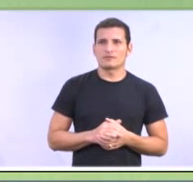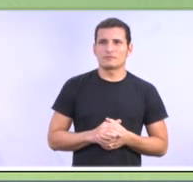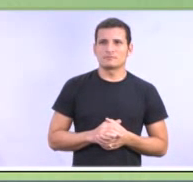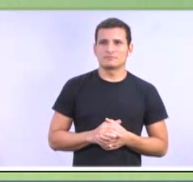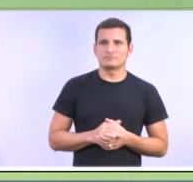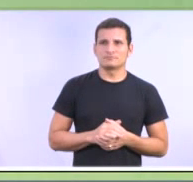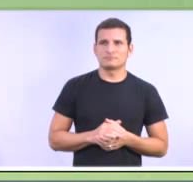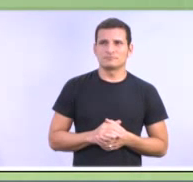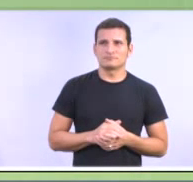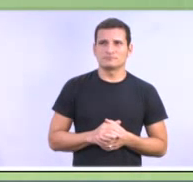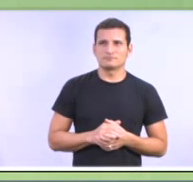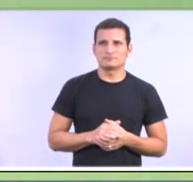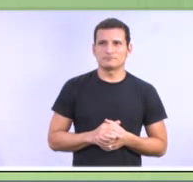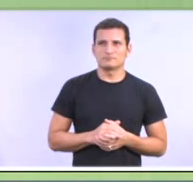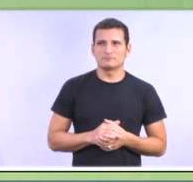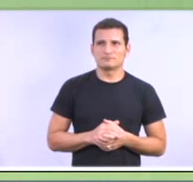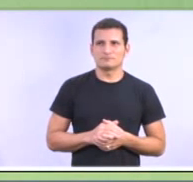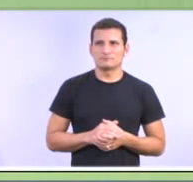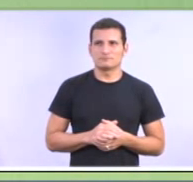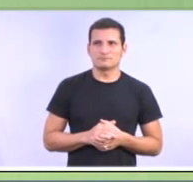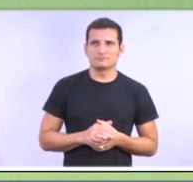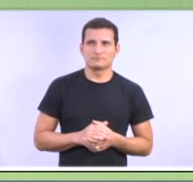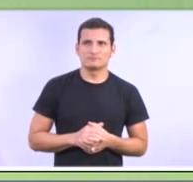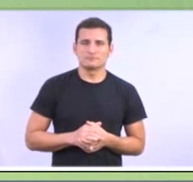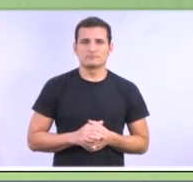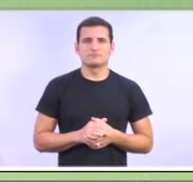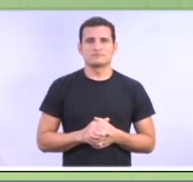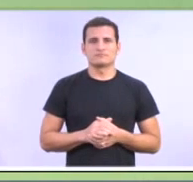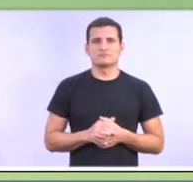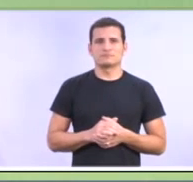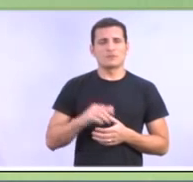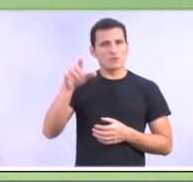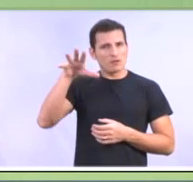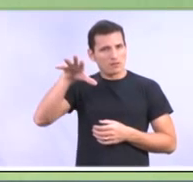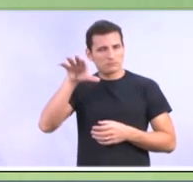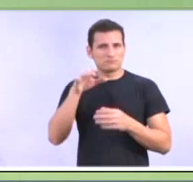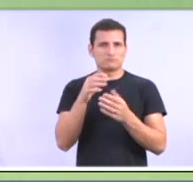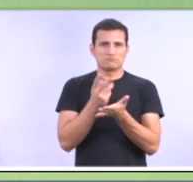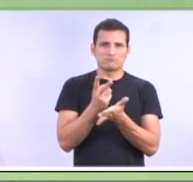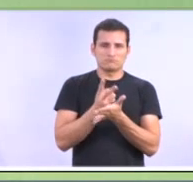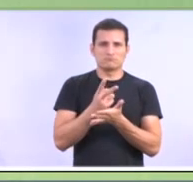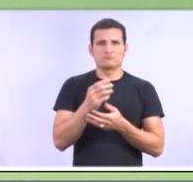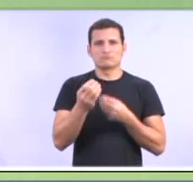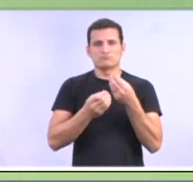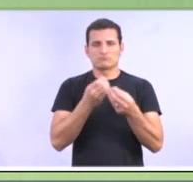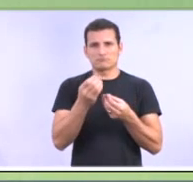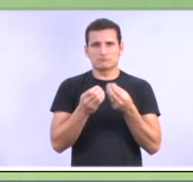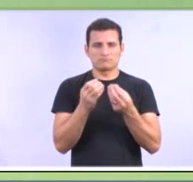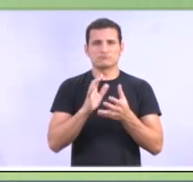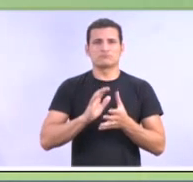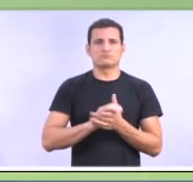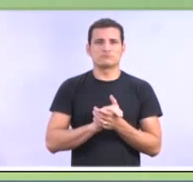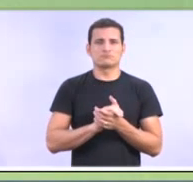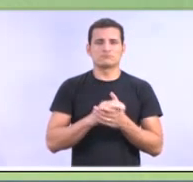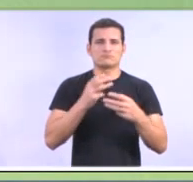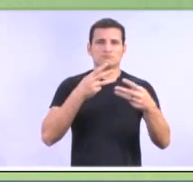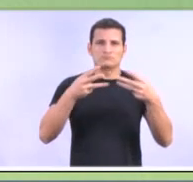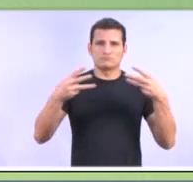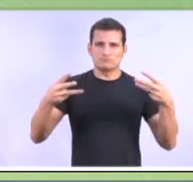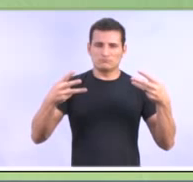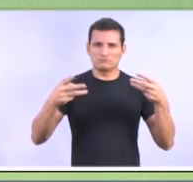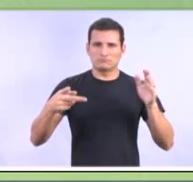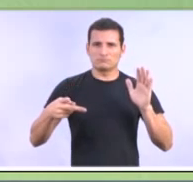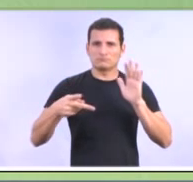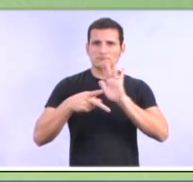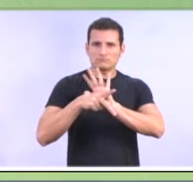também falamos como esses mesmos elementos funcionavam na topologia, nas redes proprietárias,